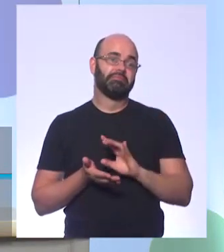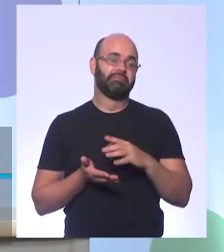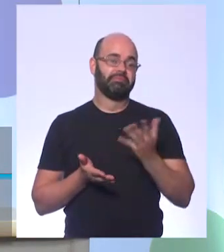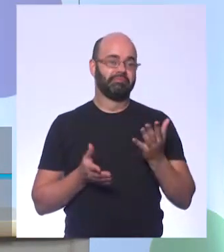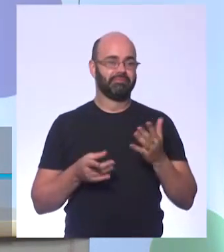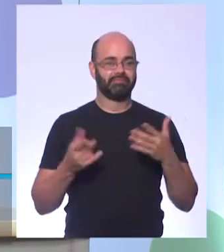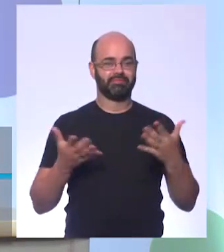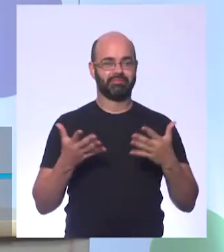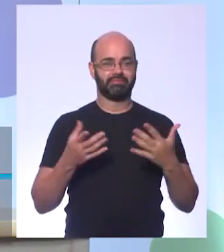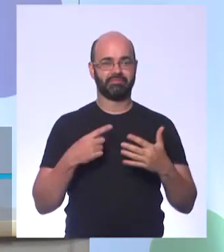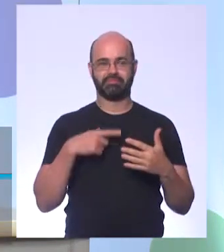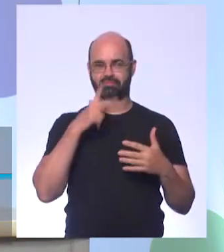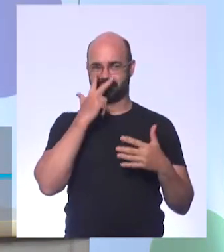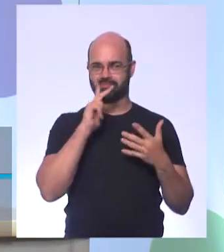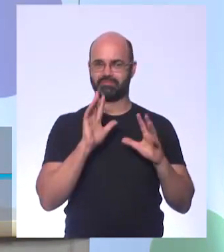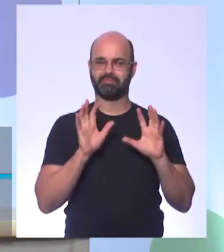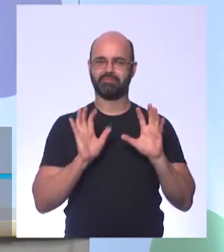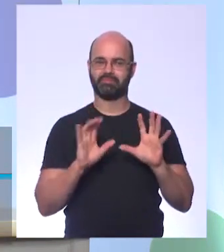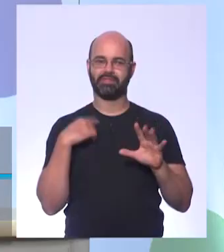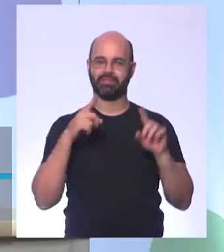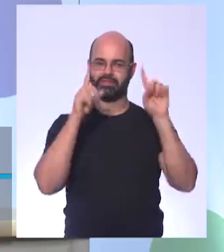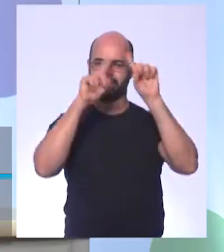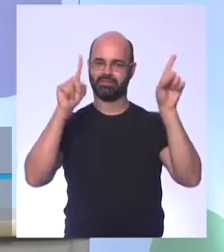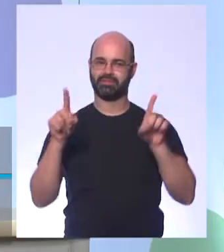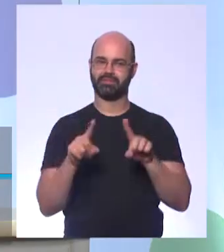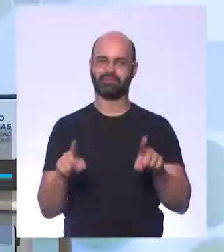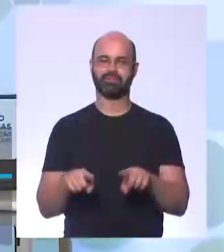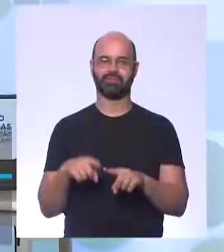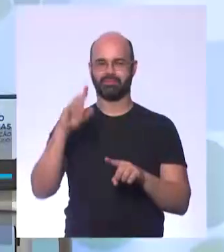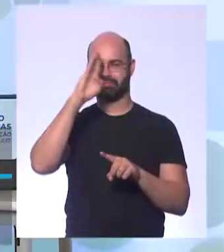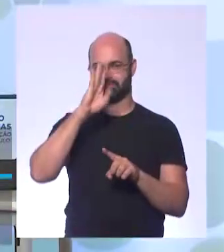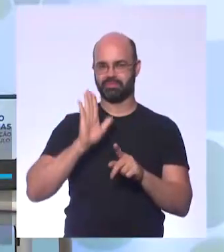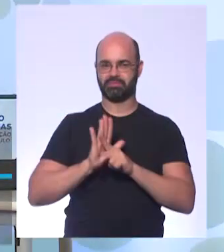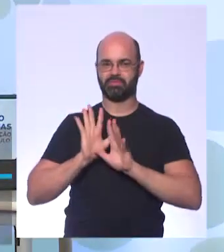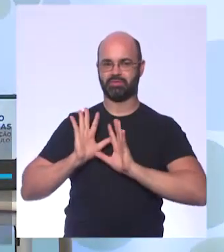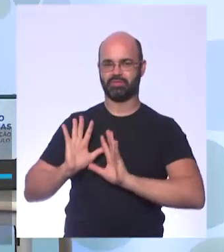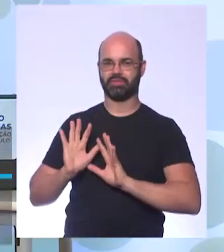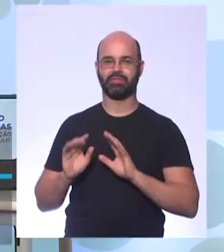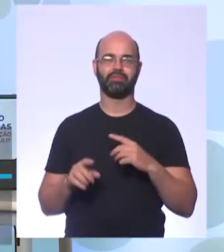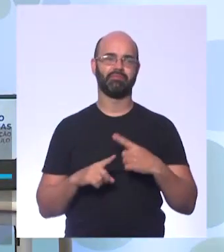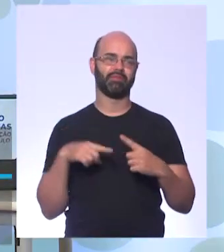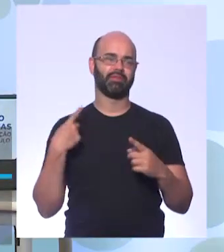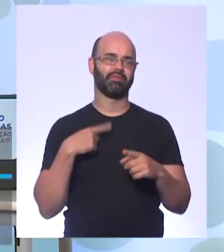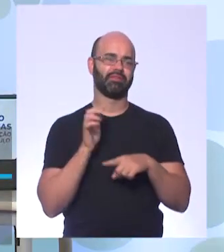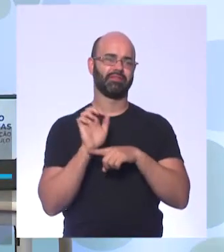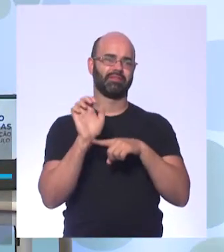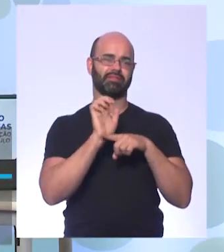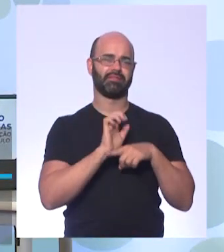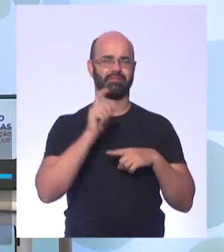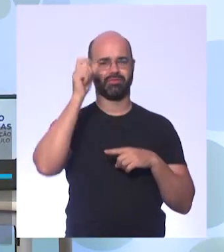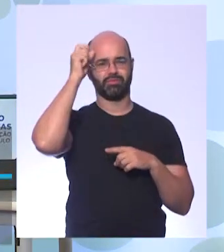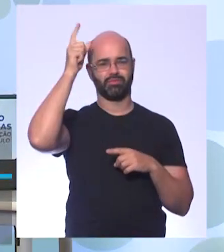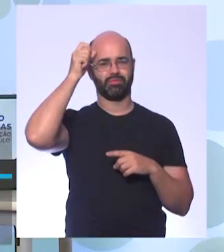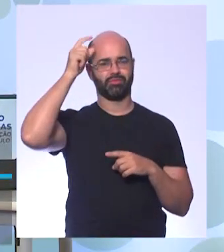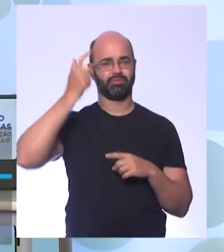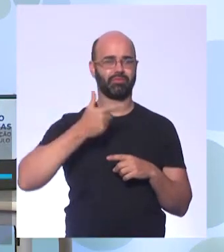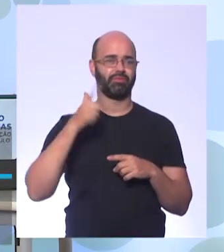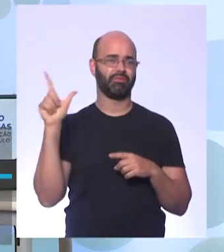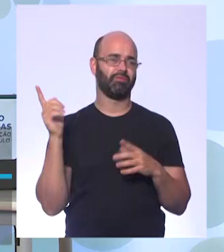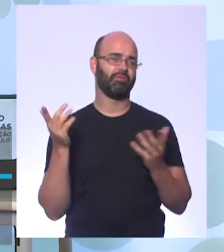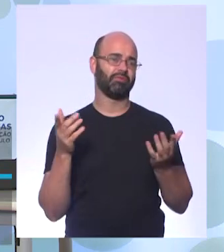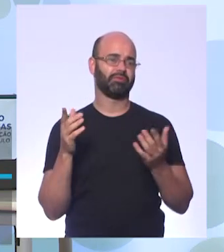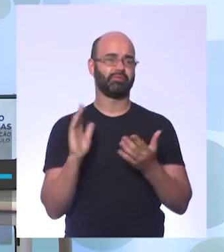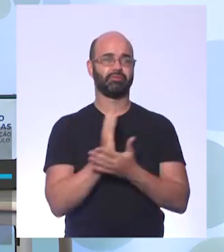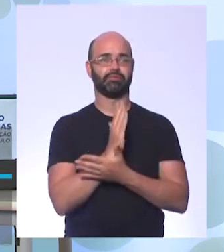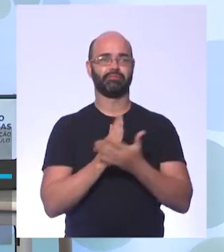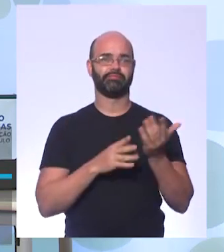por enquanto, acho que está consolidado o nosso território, né, professor? Porque, na realidade, dentro de estado, a gente tem outras culturas, né? Então, você pode dividir